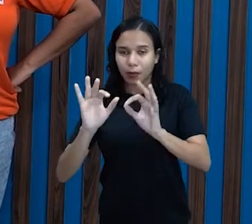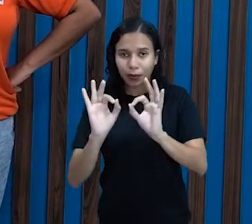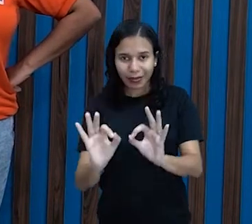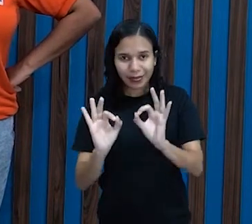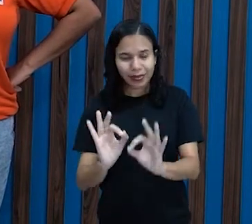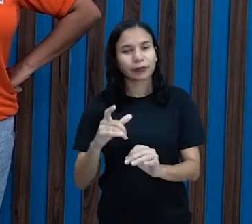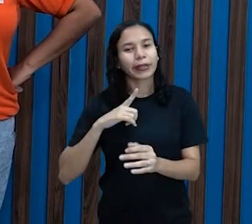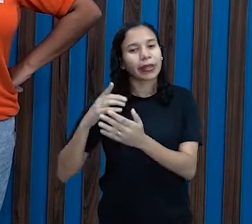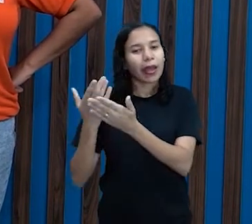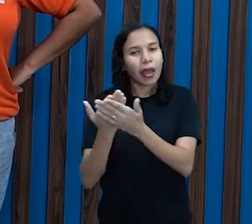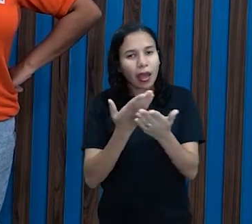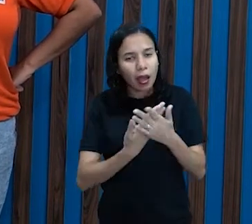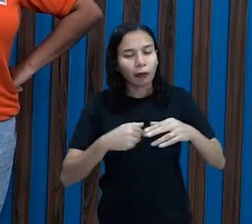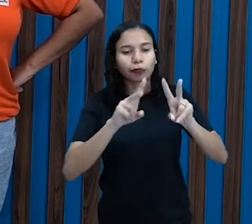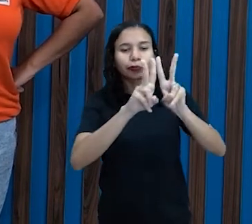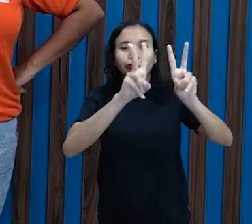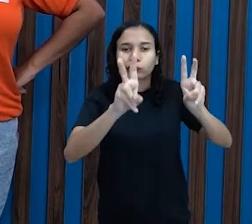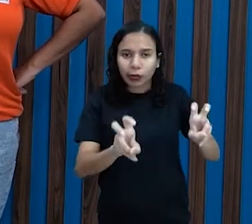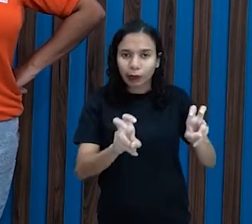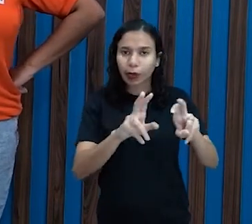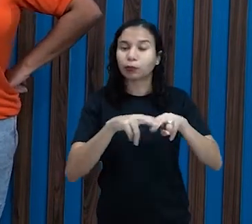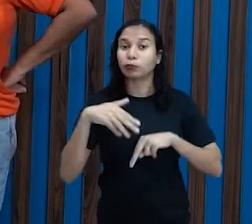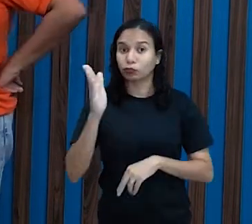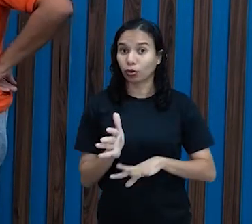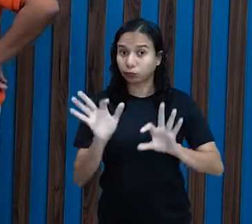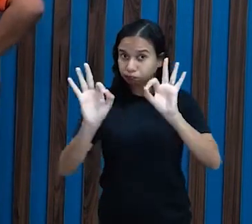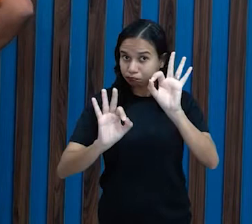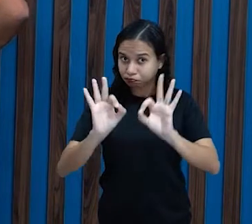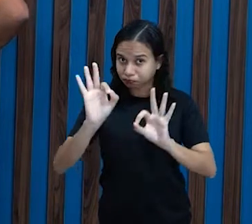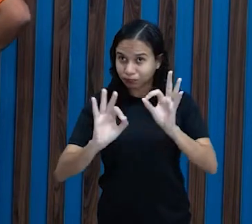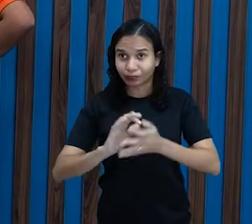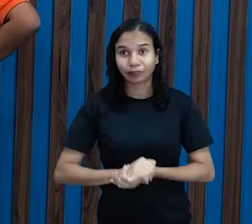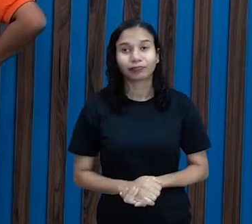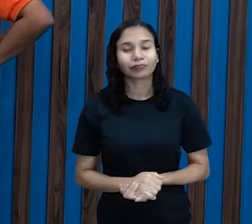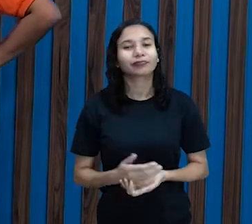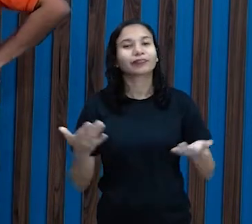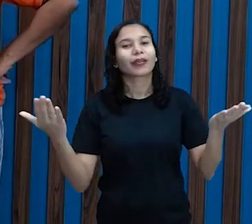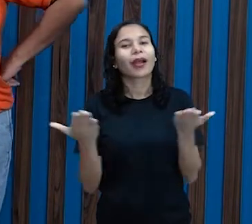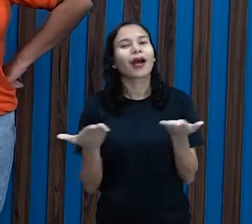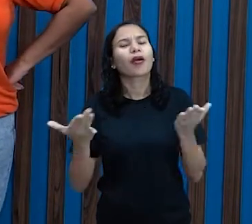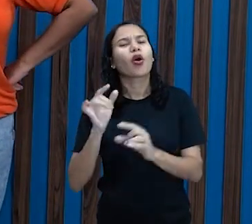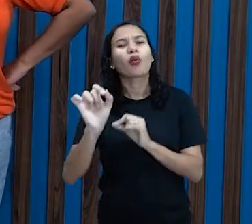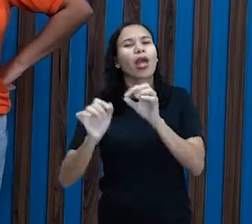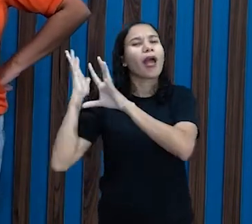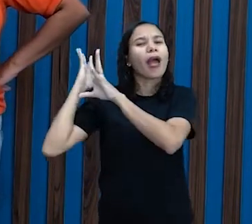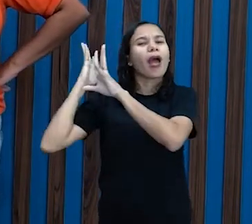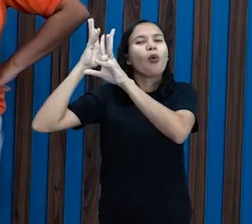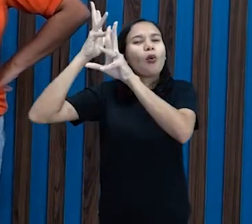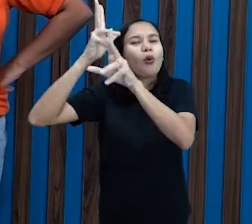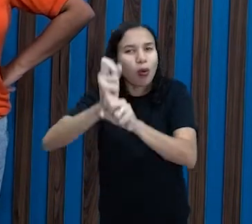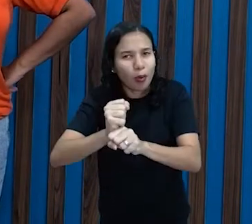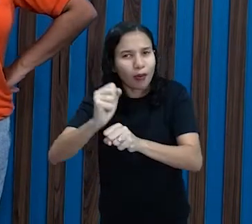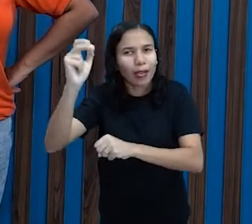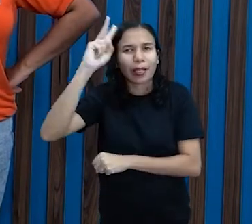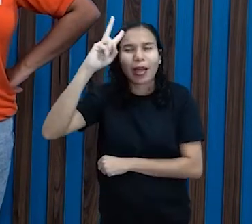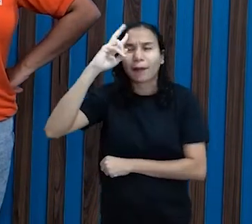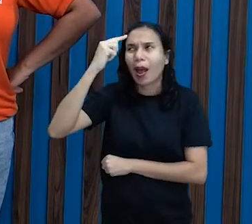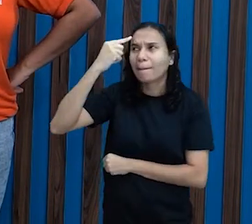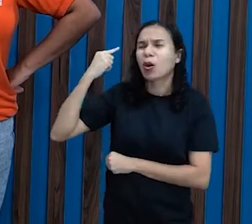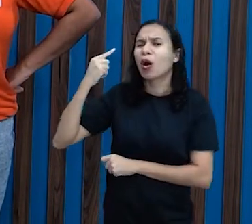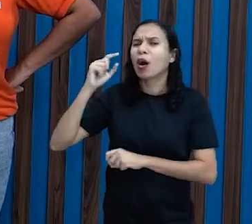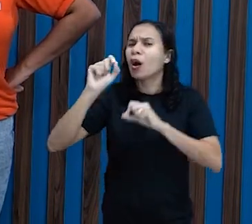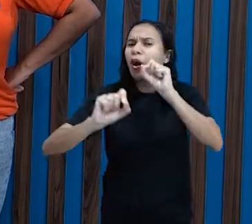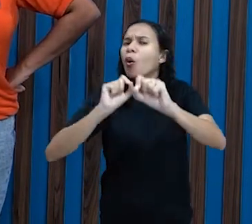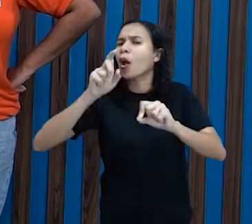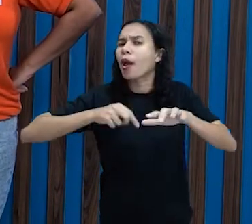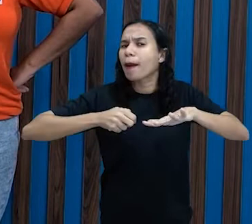ser algumas aulas sobre o tema, então vocês já se preparem. E aí, agora vamos dar uma revisada. O que é mesmo